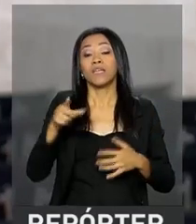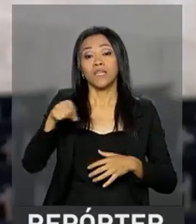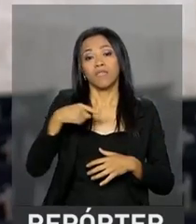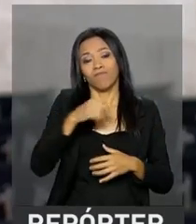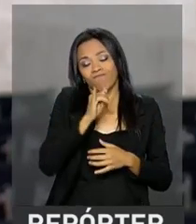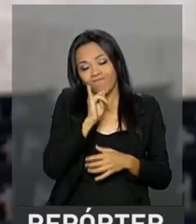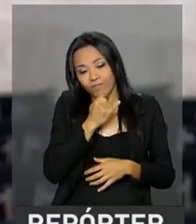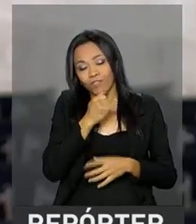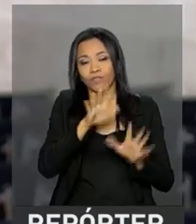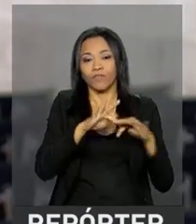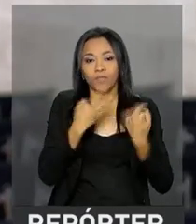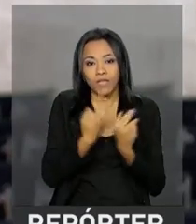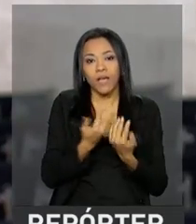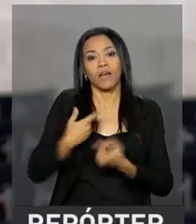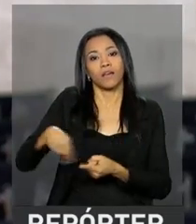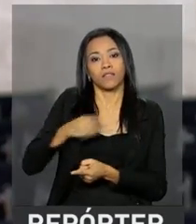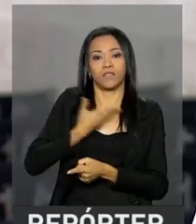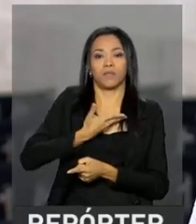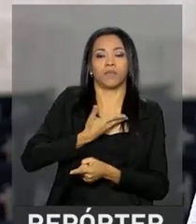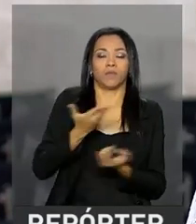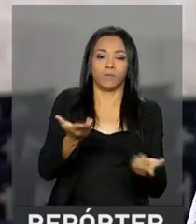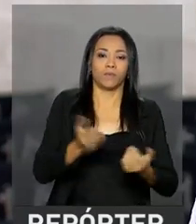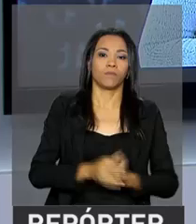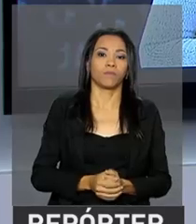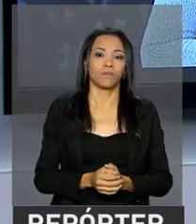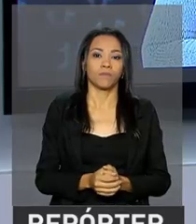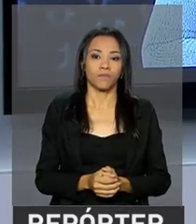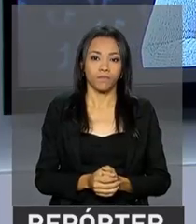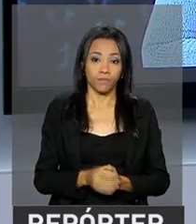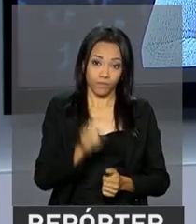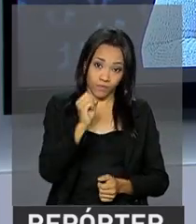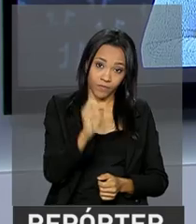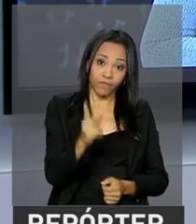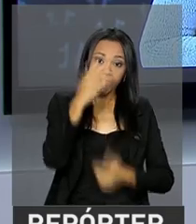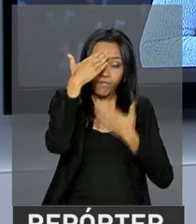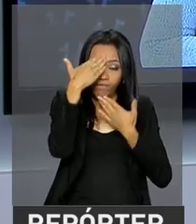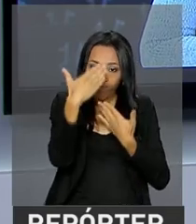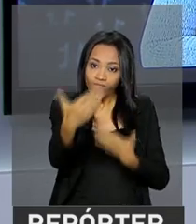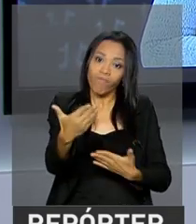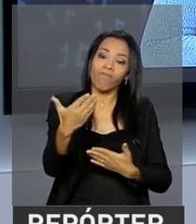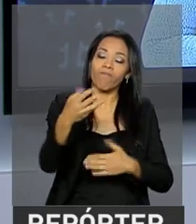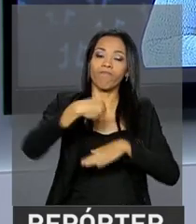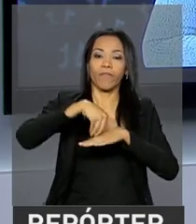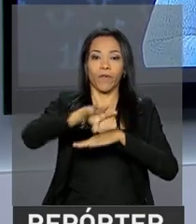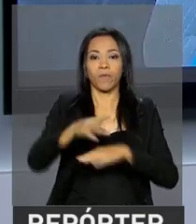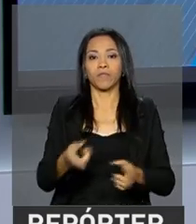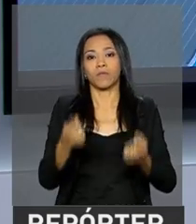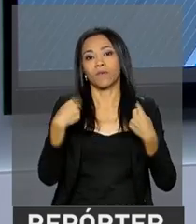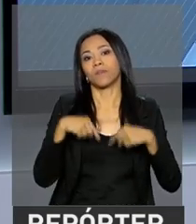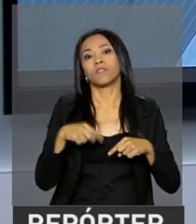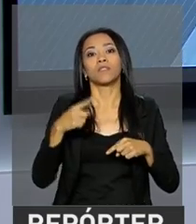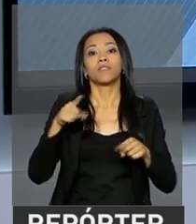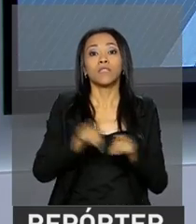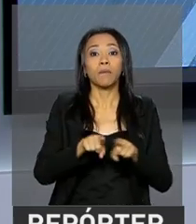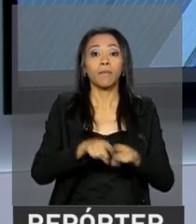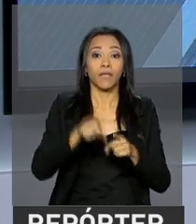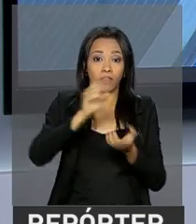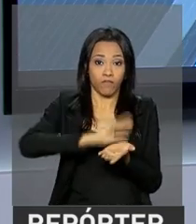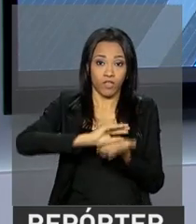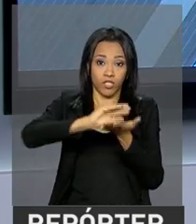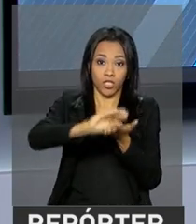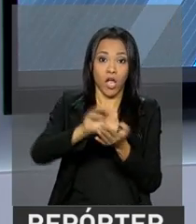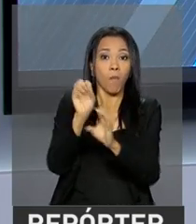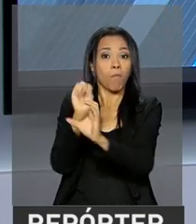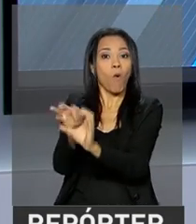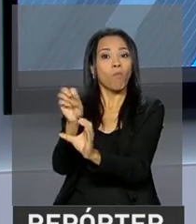e amigos volto com você e leandro toró queimar abrigado pelas suas informações investimentos em alta na